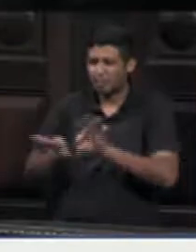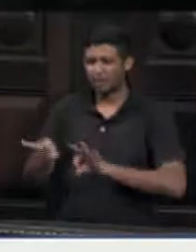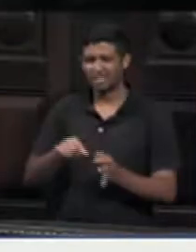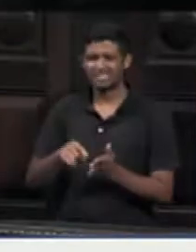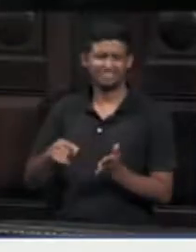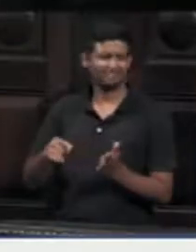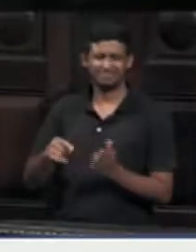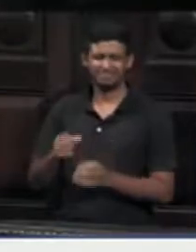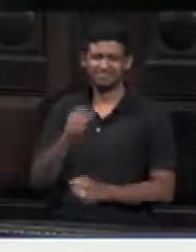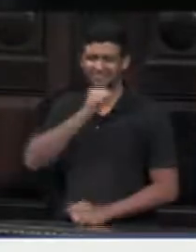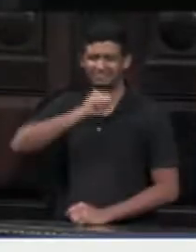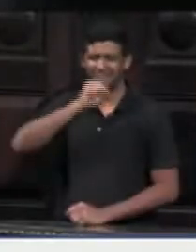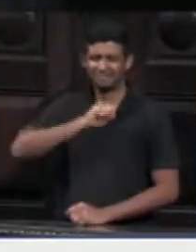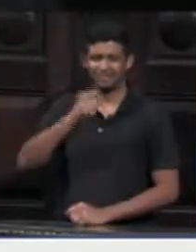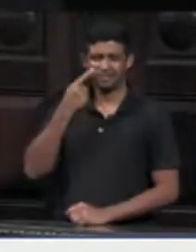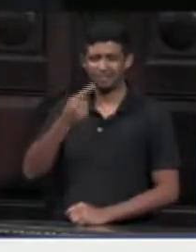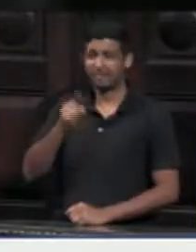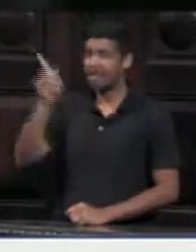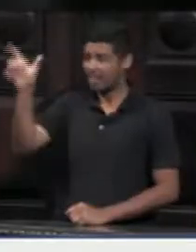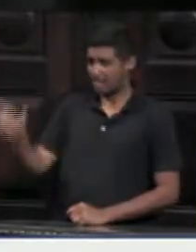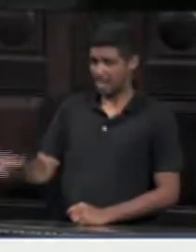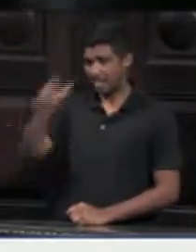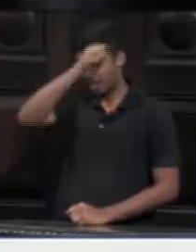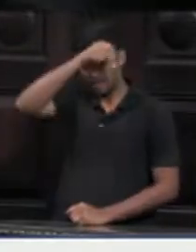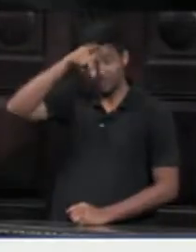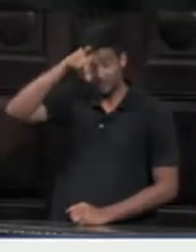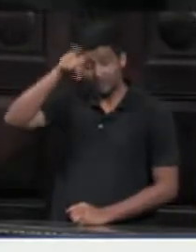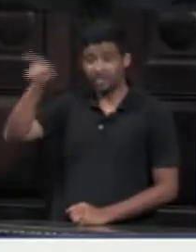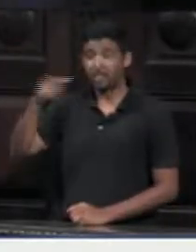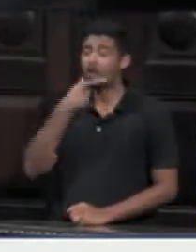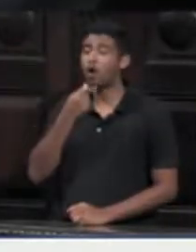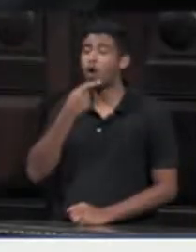emenda até do prefeito Sadi Noel.